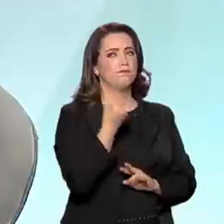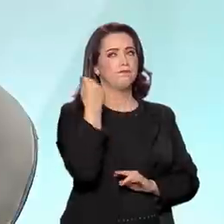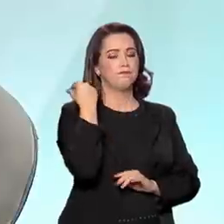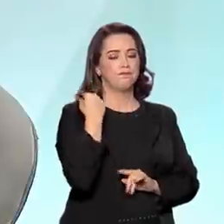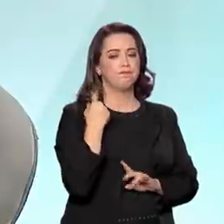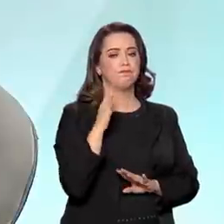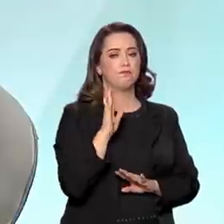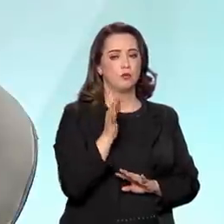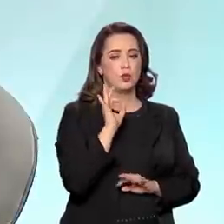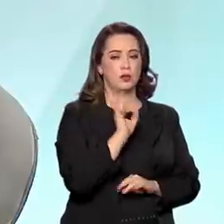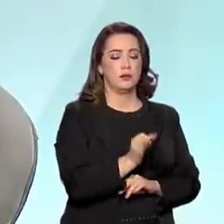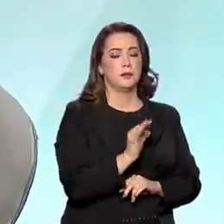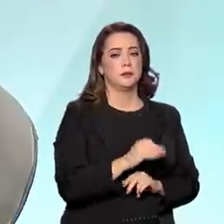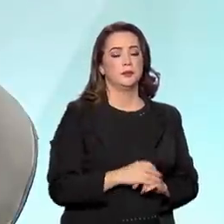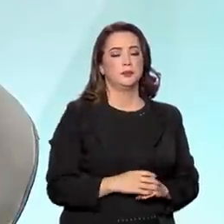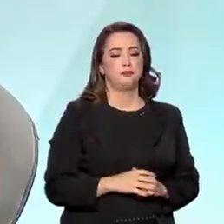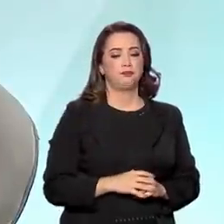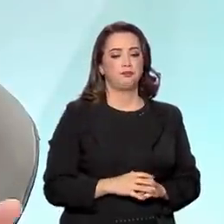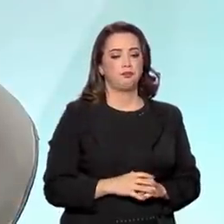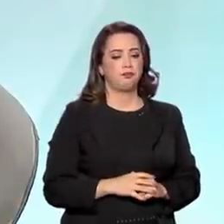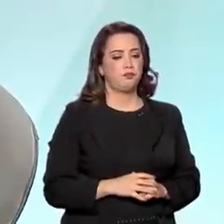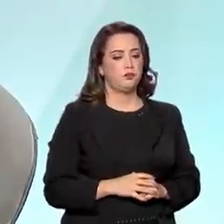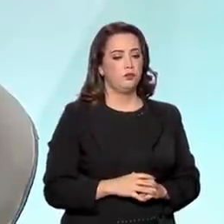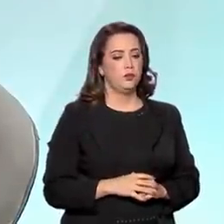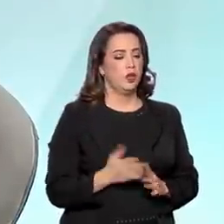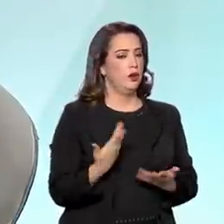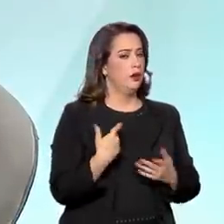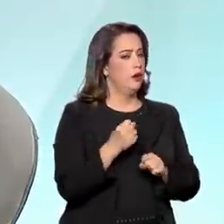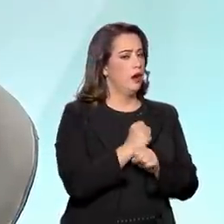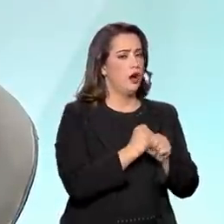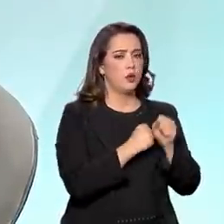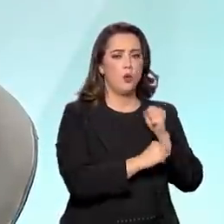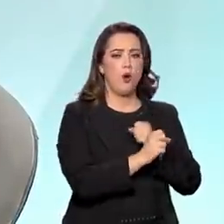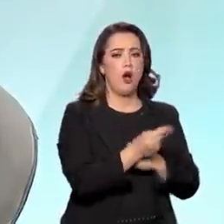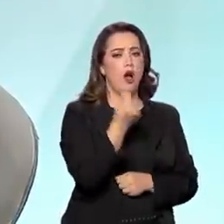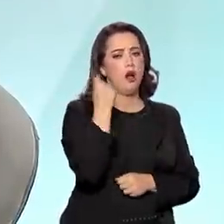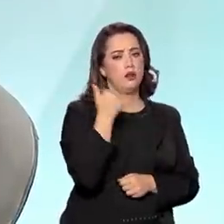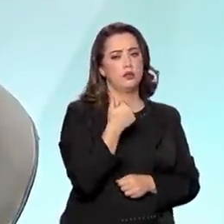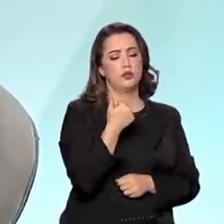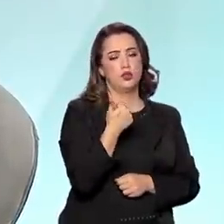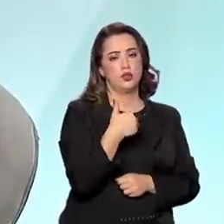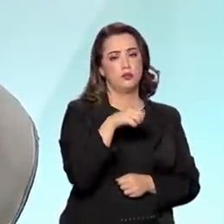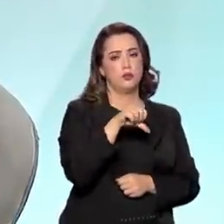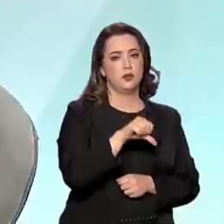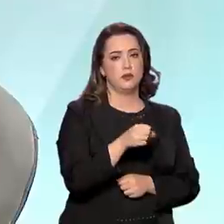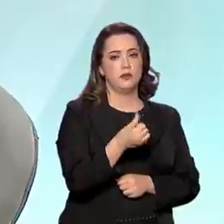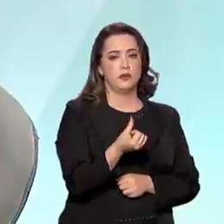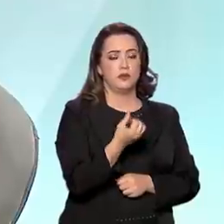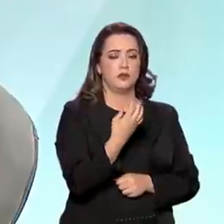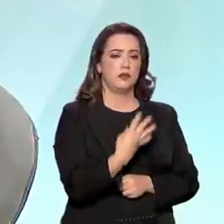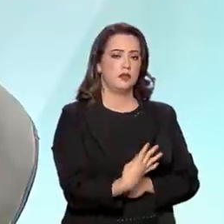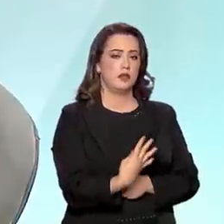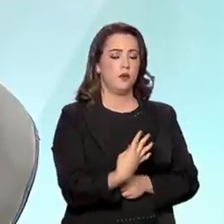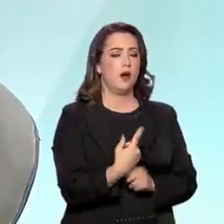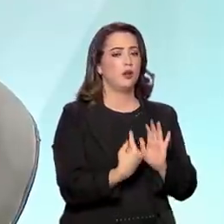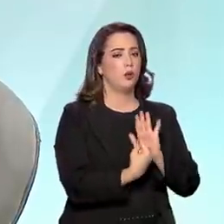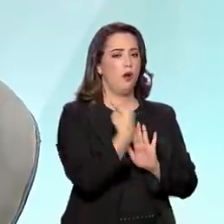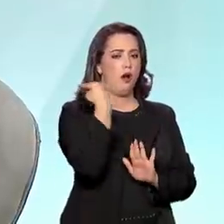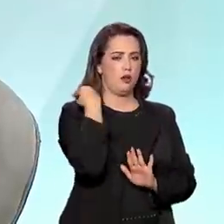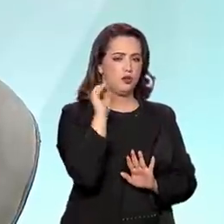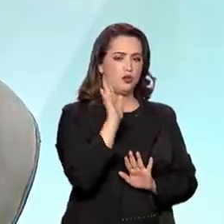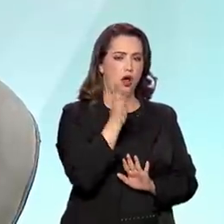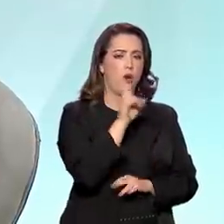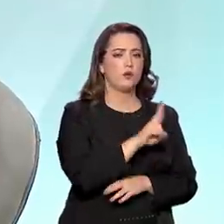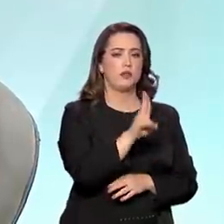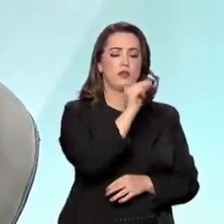certo Desde de ontem de 64 o exército já usa o Brasil já usa esse sistema de um